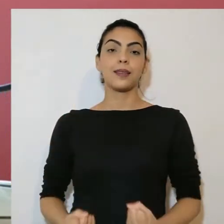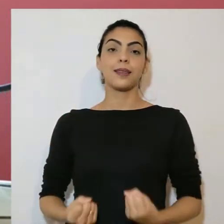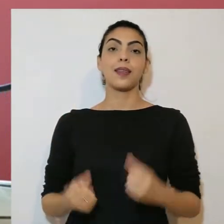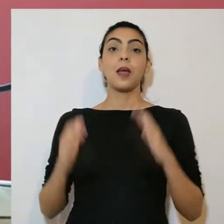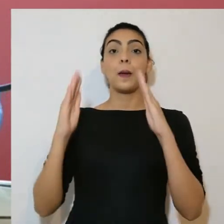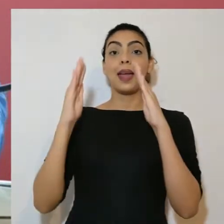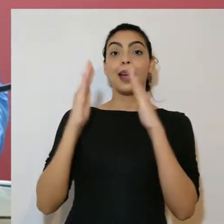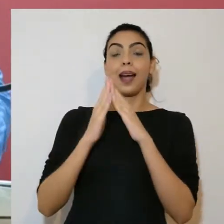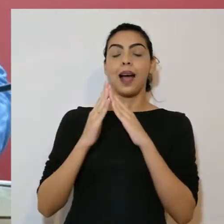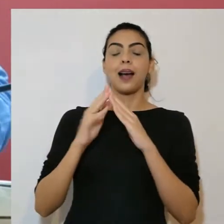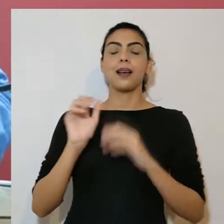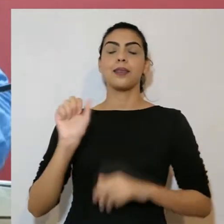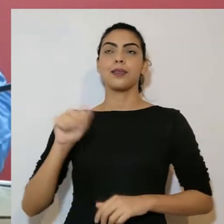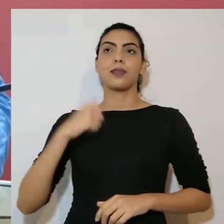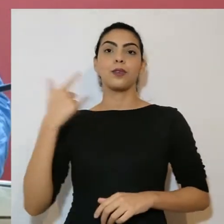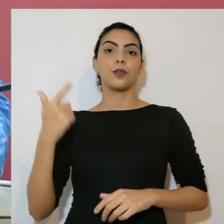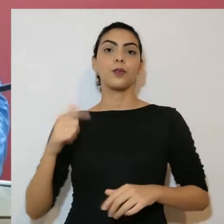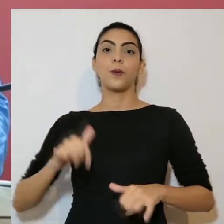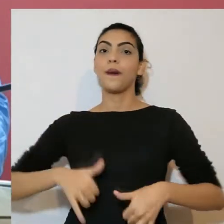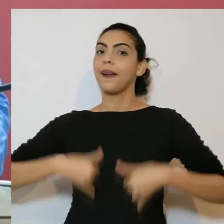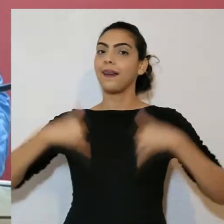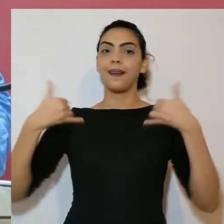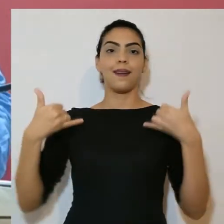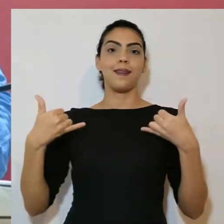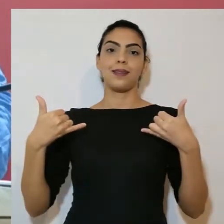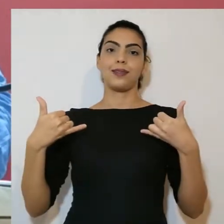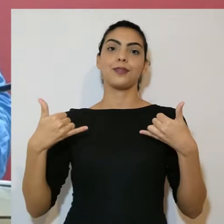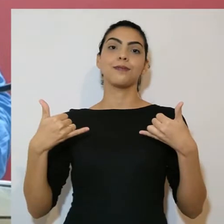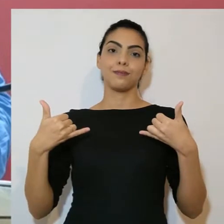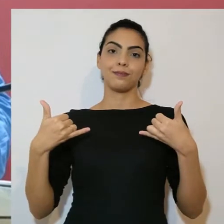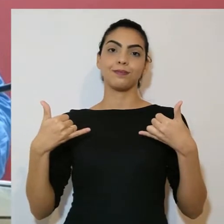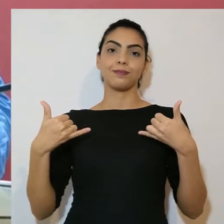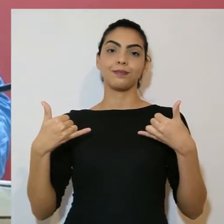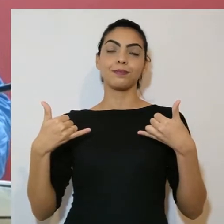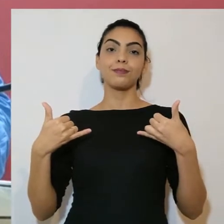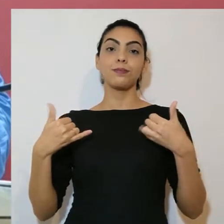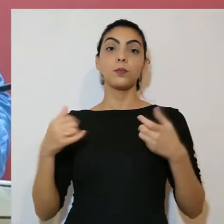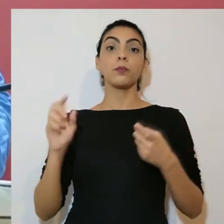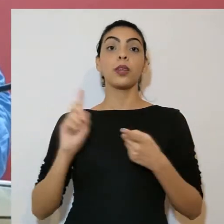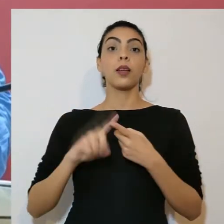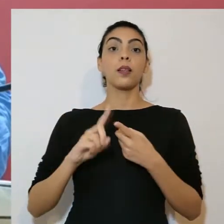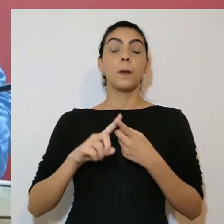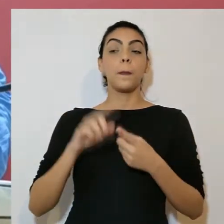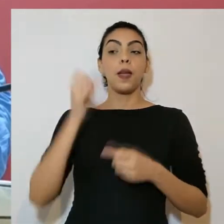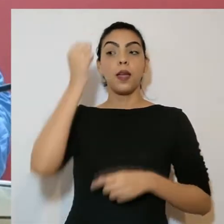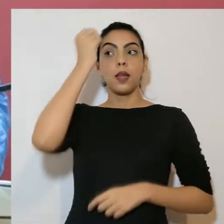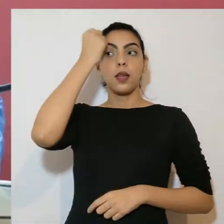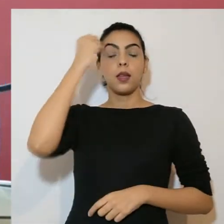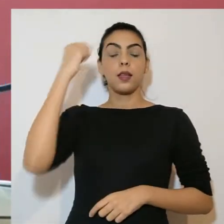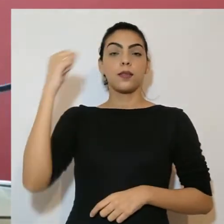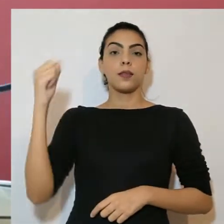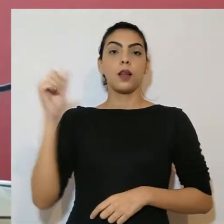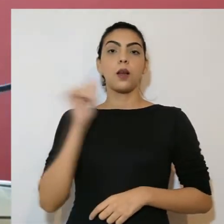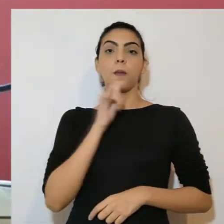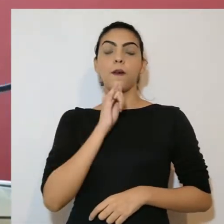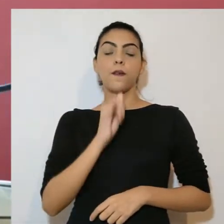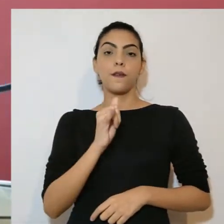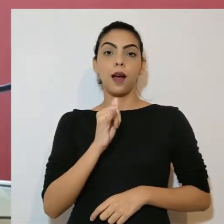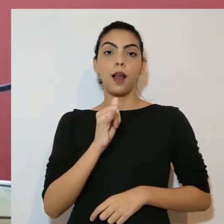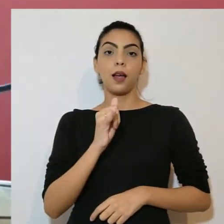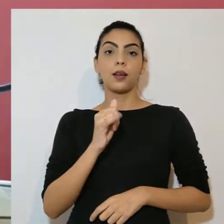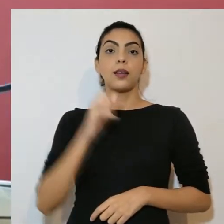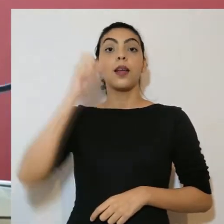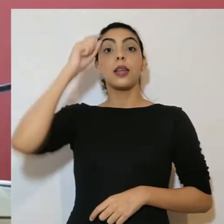que receber casas, propriedades, riquezas, herança. E também ele diz uma